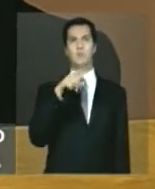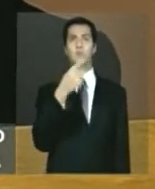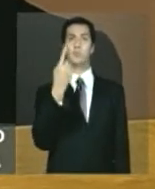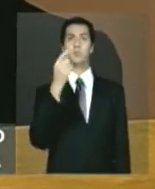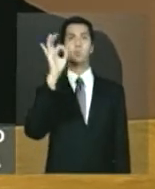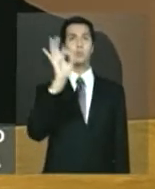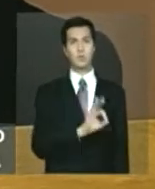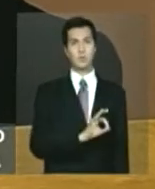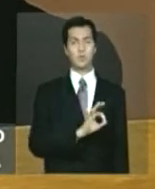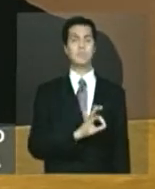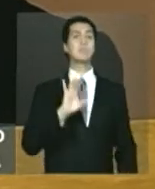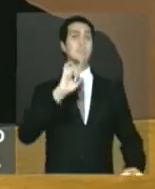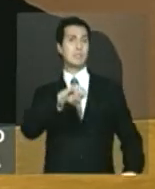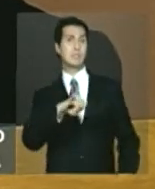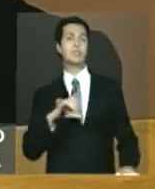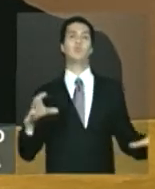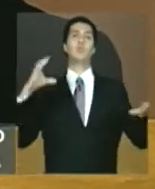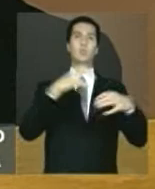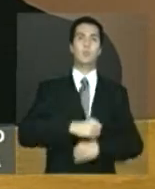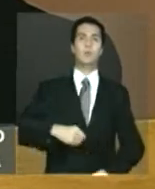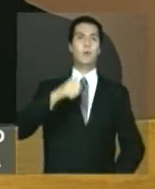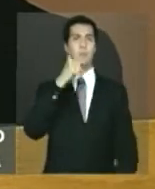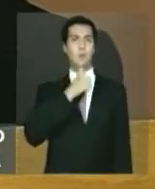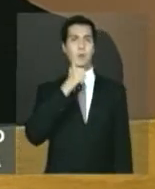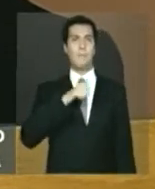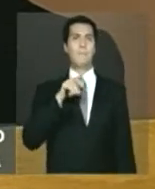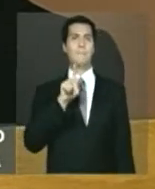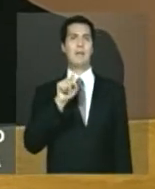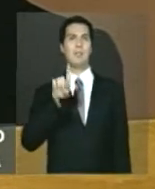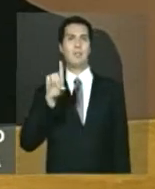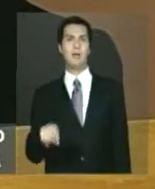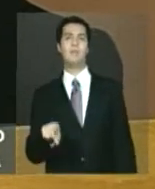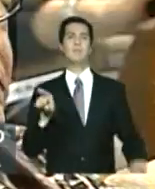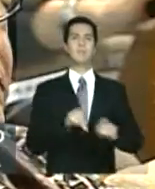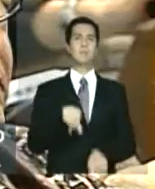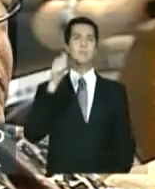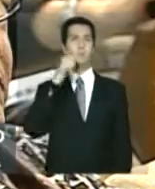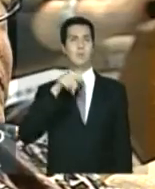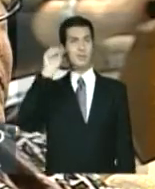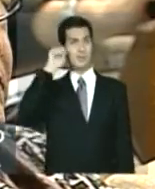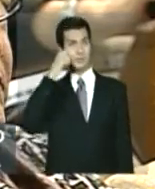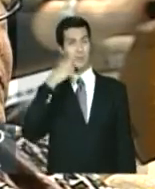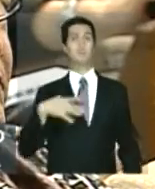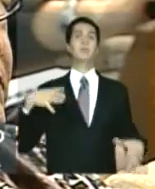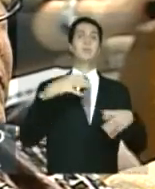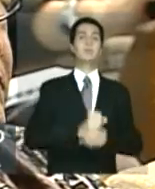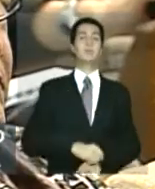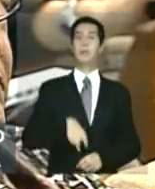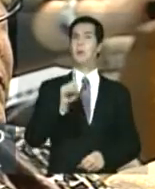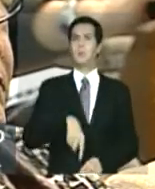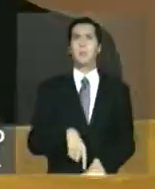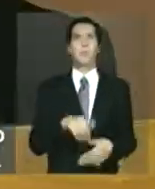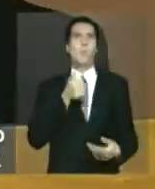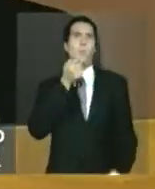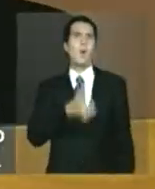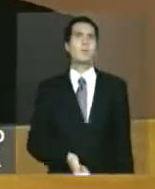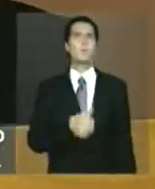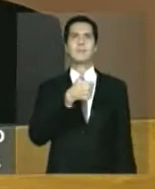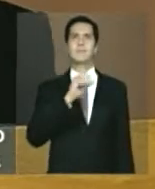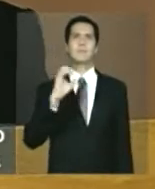juntarmos pardas e negras é um total absoluto de